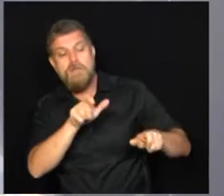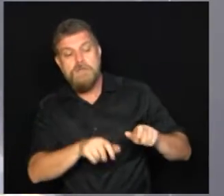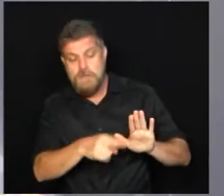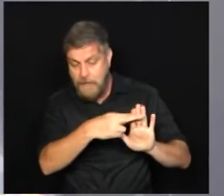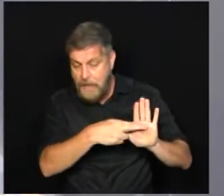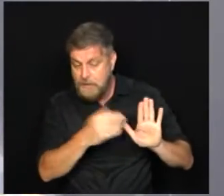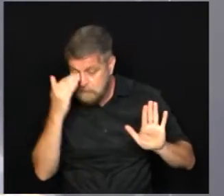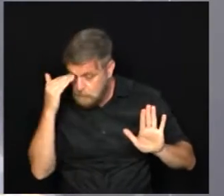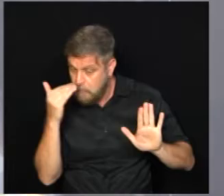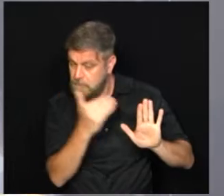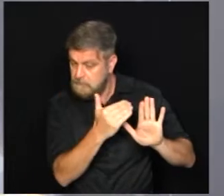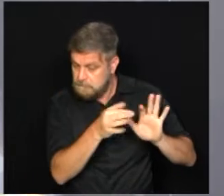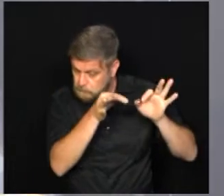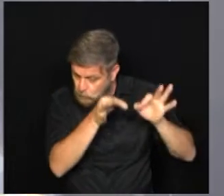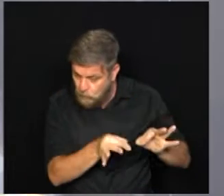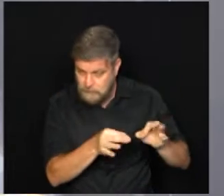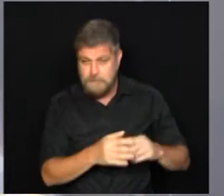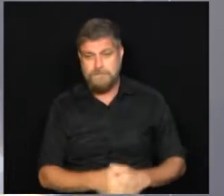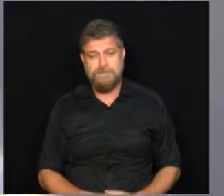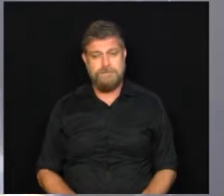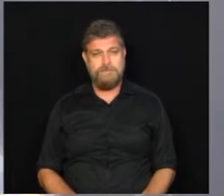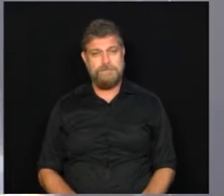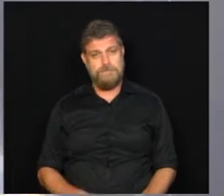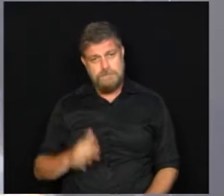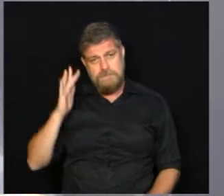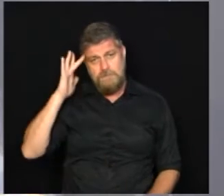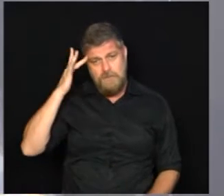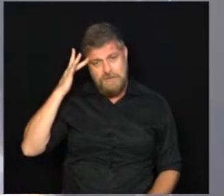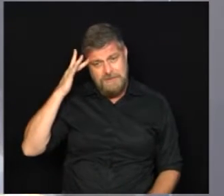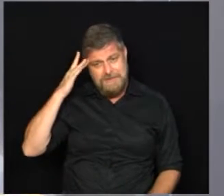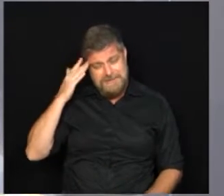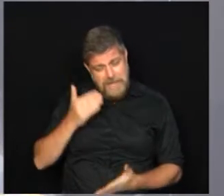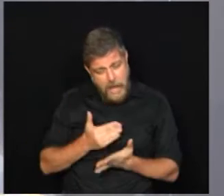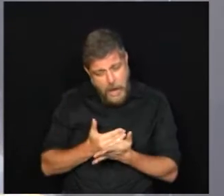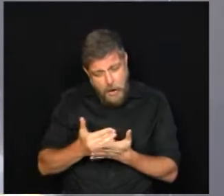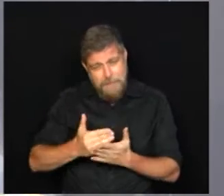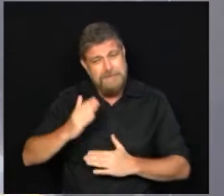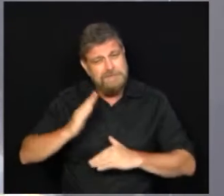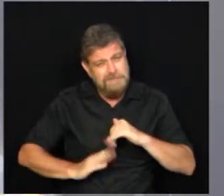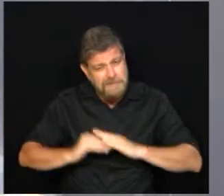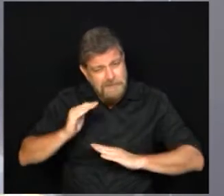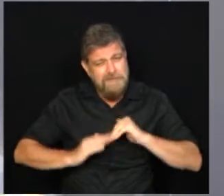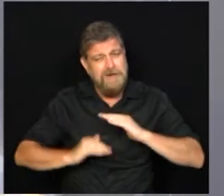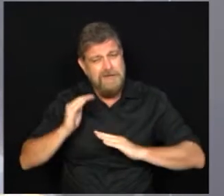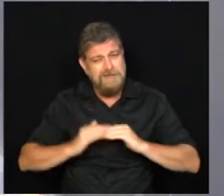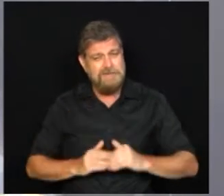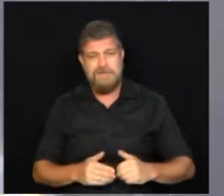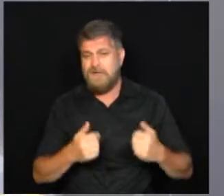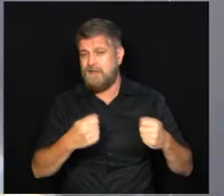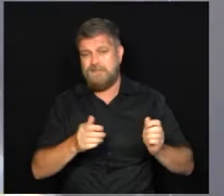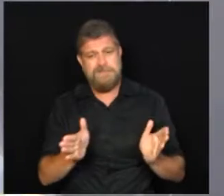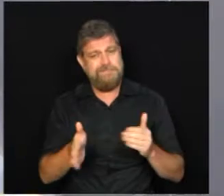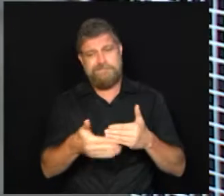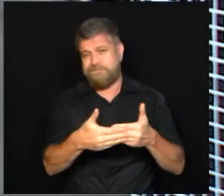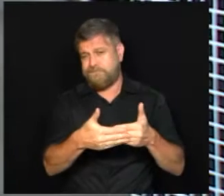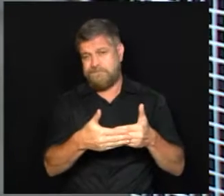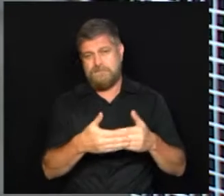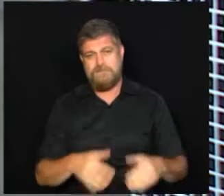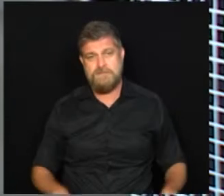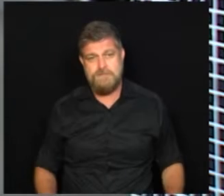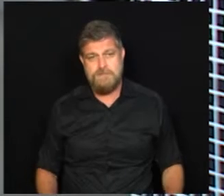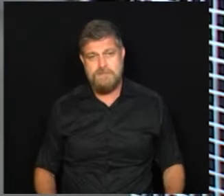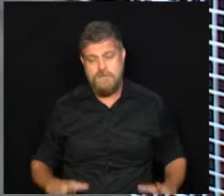seguindo as normas direitinho e eu acho que se desde o início tivesse sido feito isso é não precisaria fechar totalmente